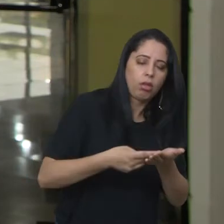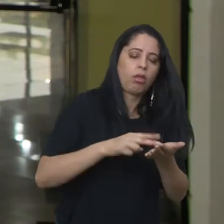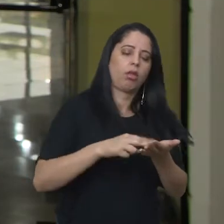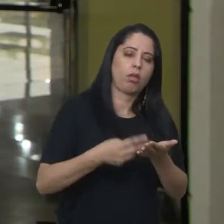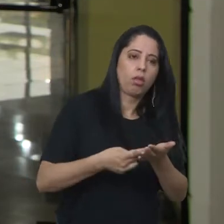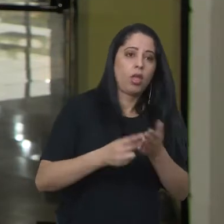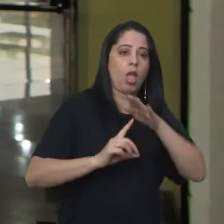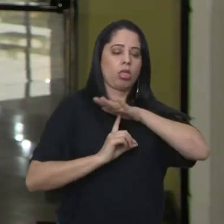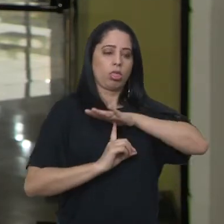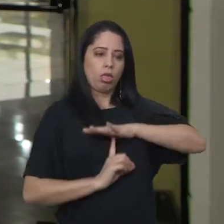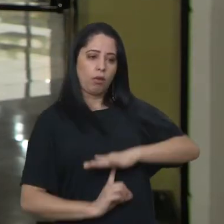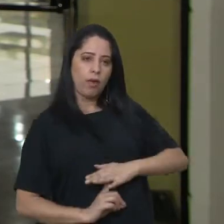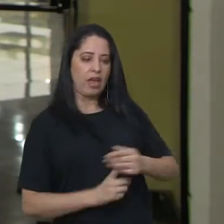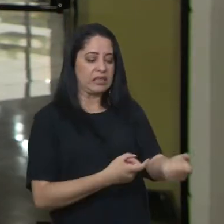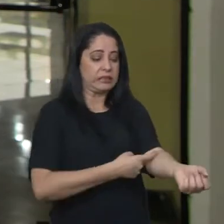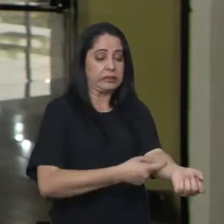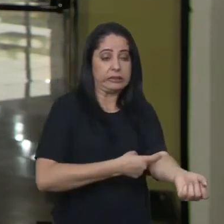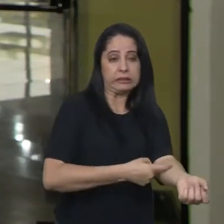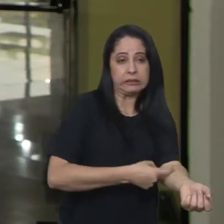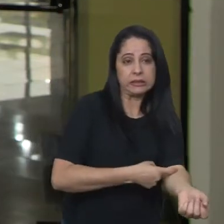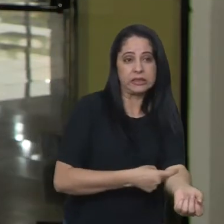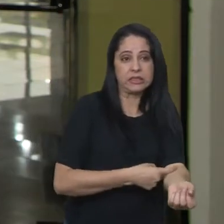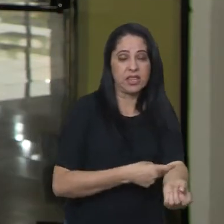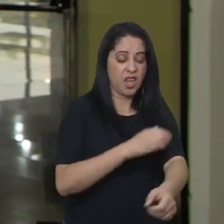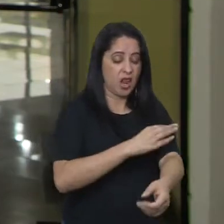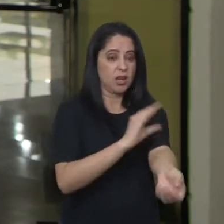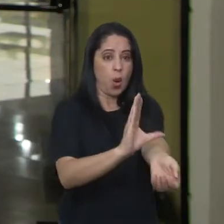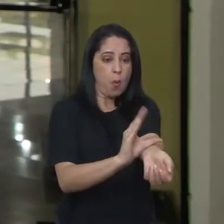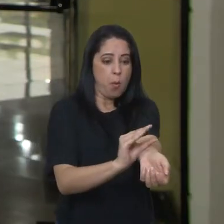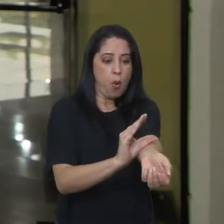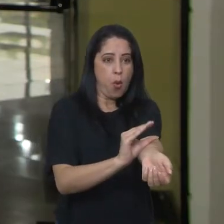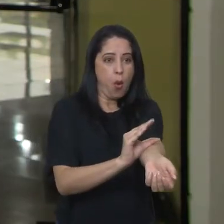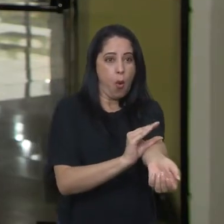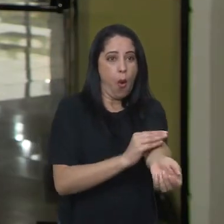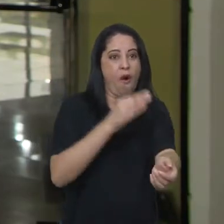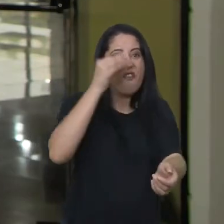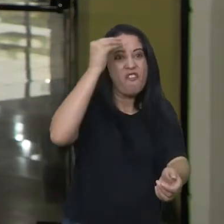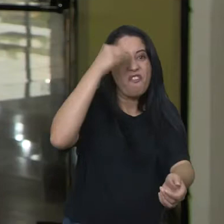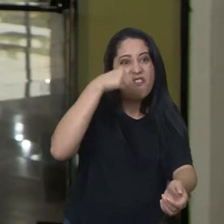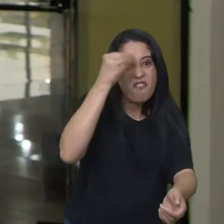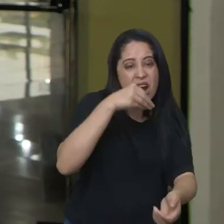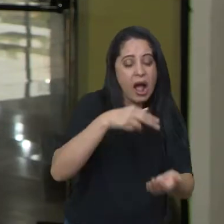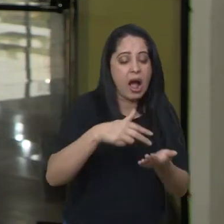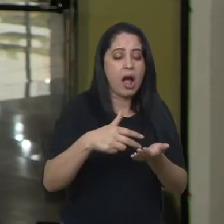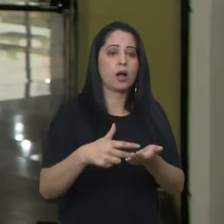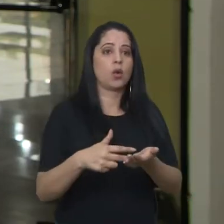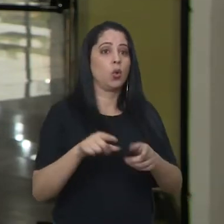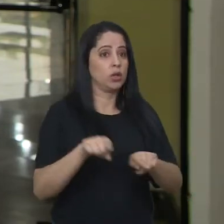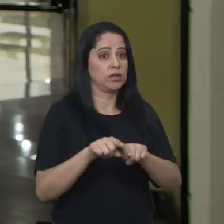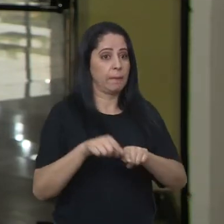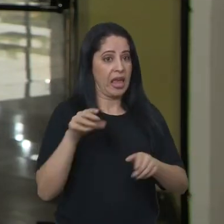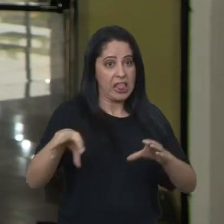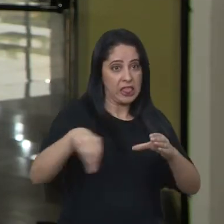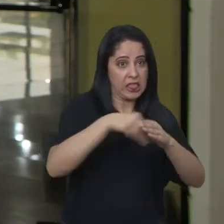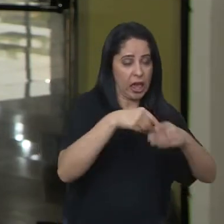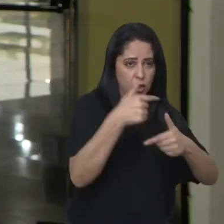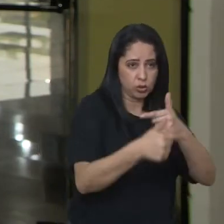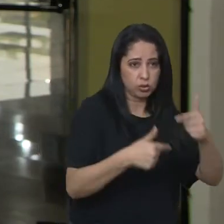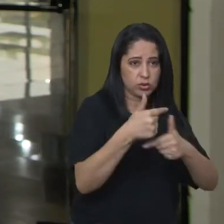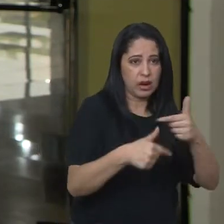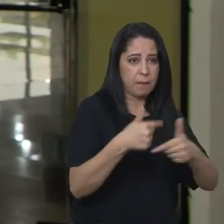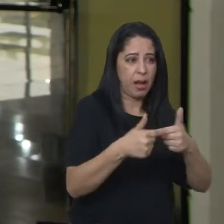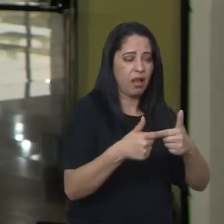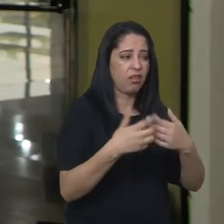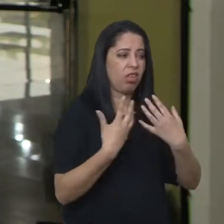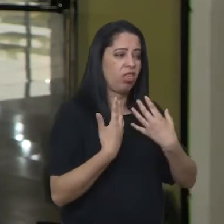depressão, irritabilidade, perda de força muscular, perda do desenvolvimento no trabalho, perda